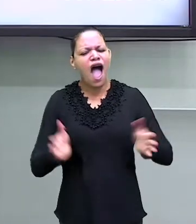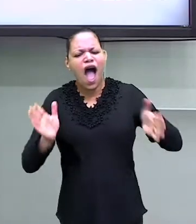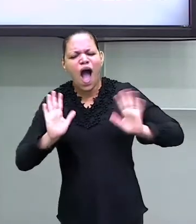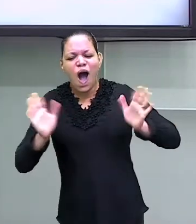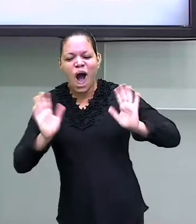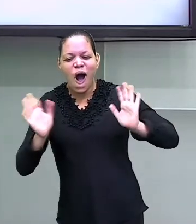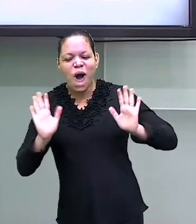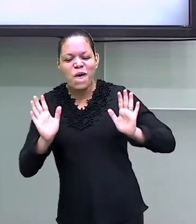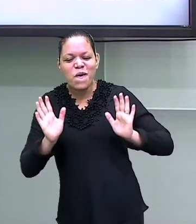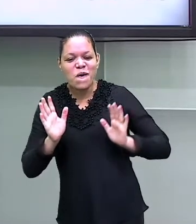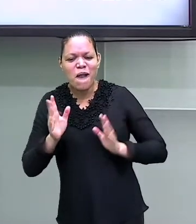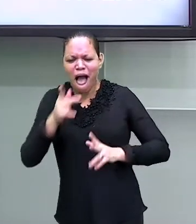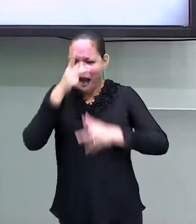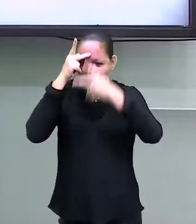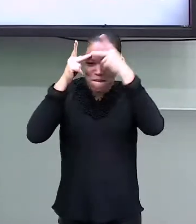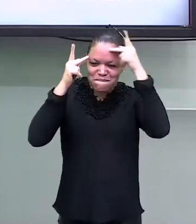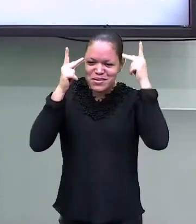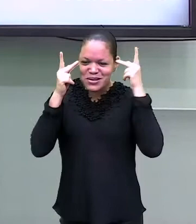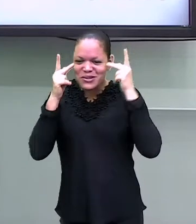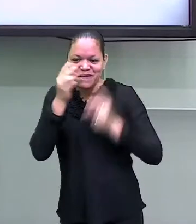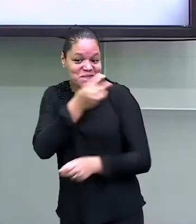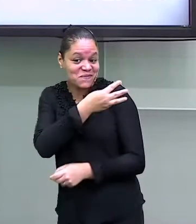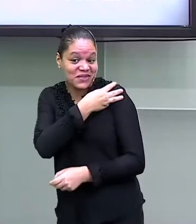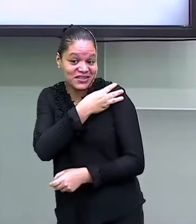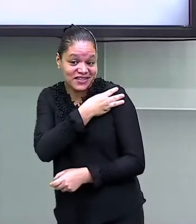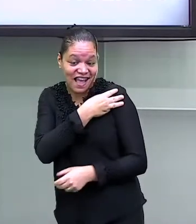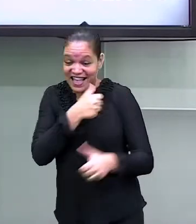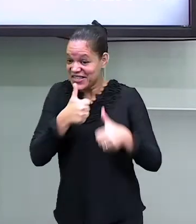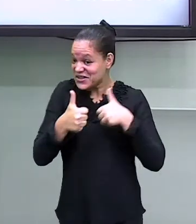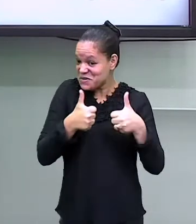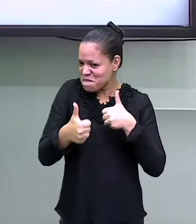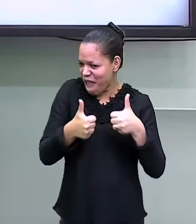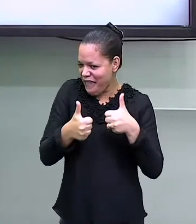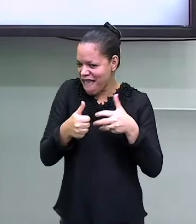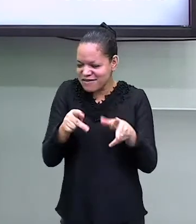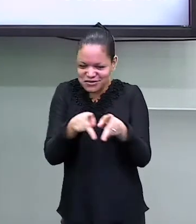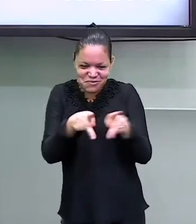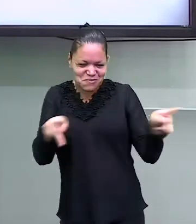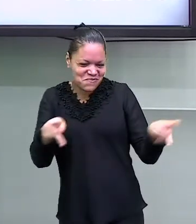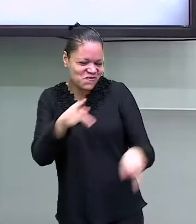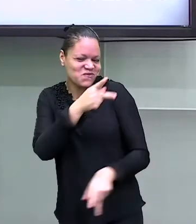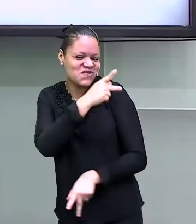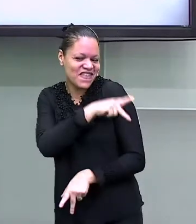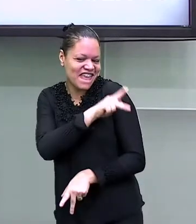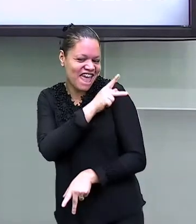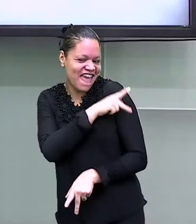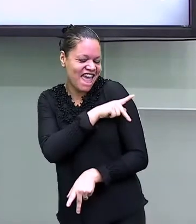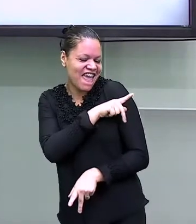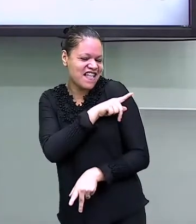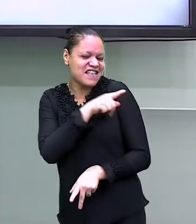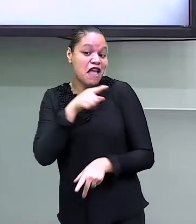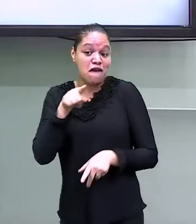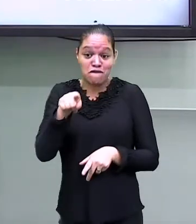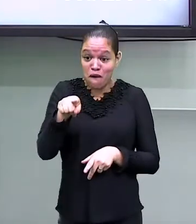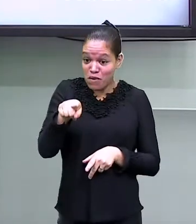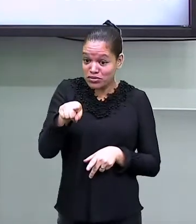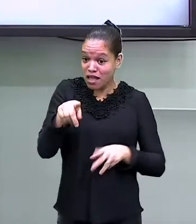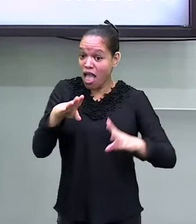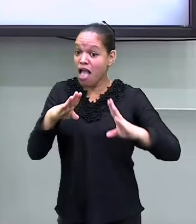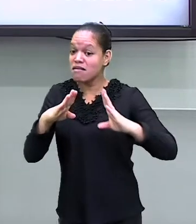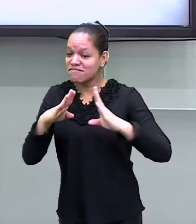Olá, turma do terceiro ano, tudo bem com vocês? Eu sou a professora Kelly e você está aí e eu